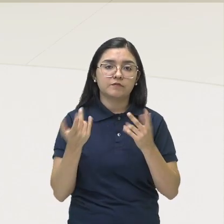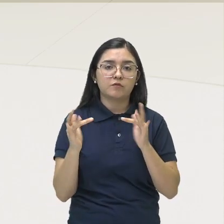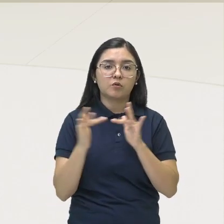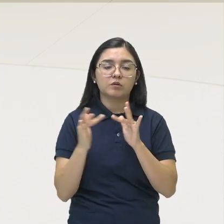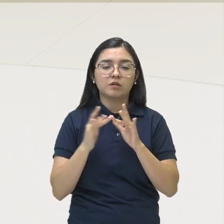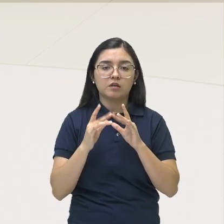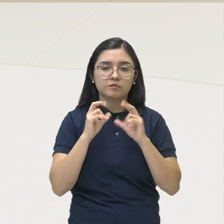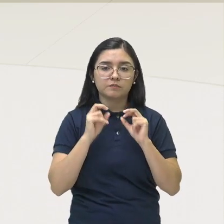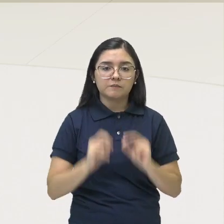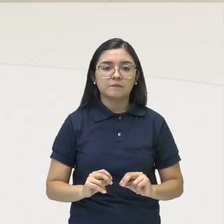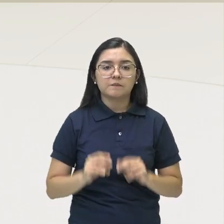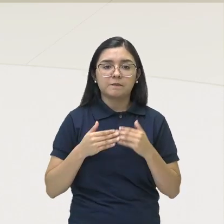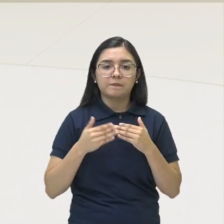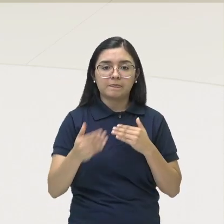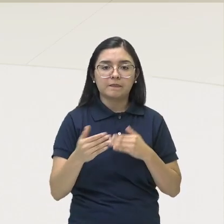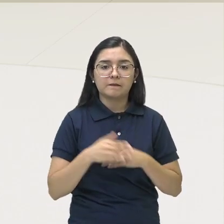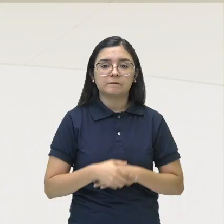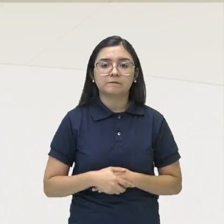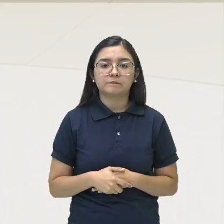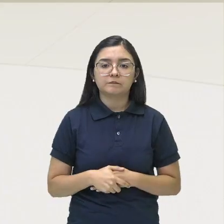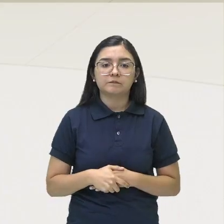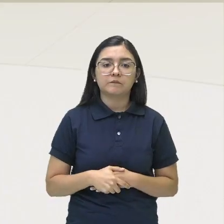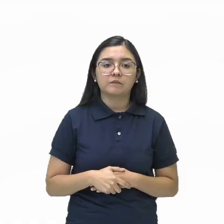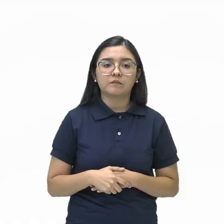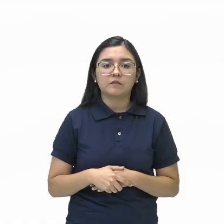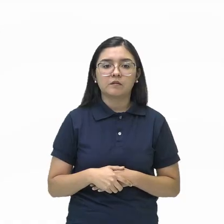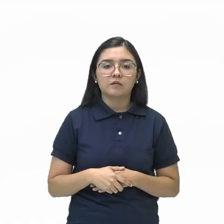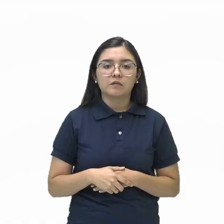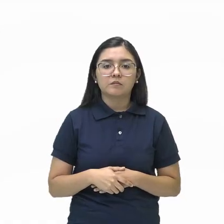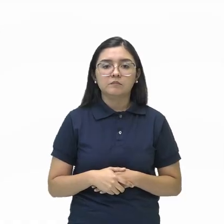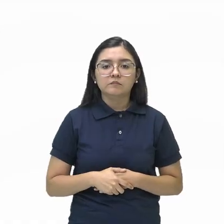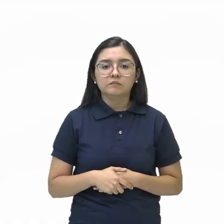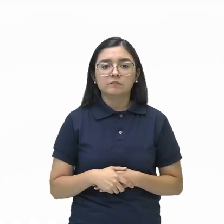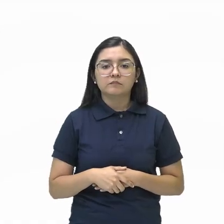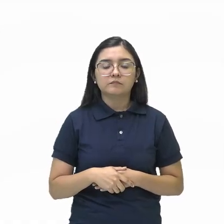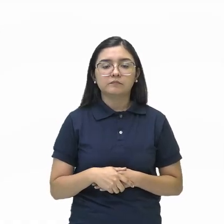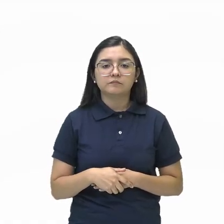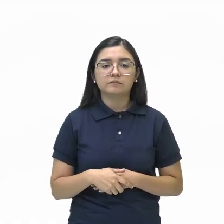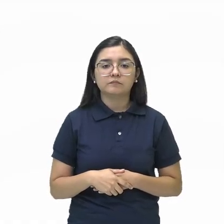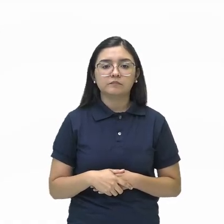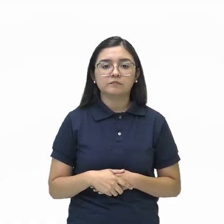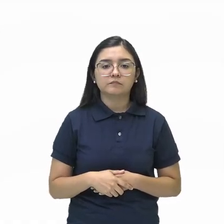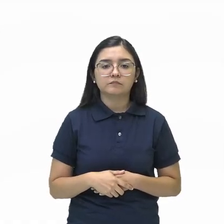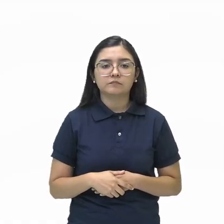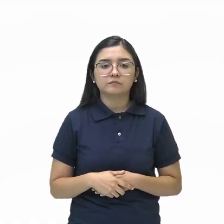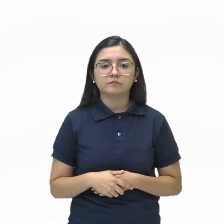tá? Bora conversar com a Marie agora, bora ver se tudo ficou claro.